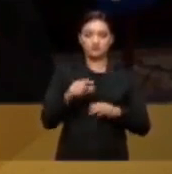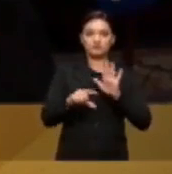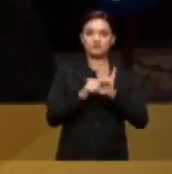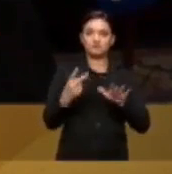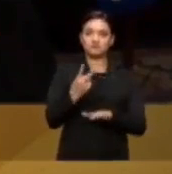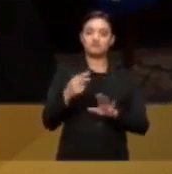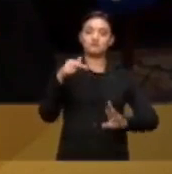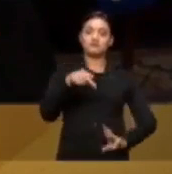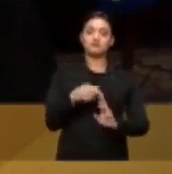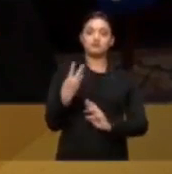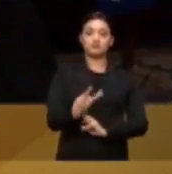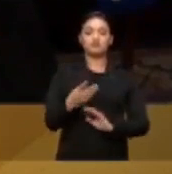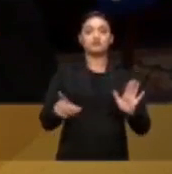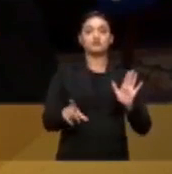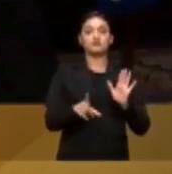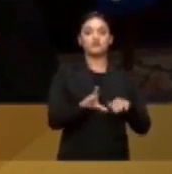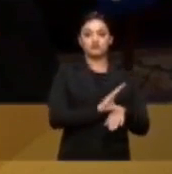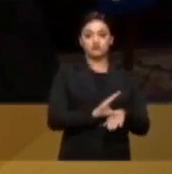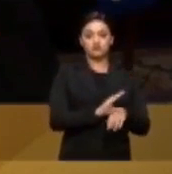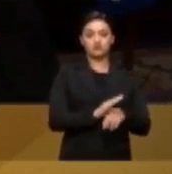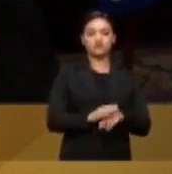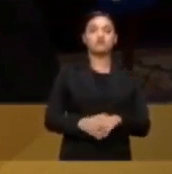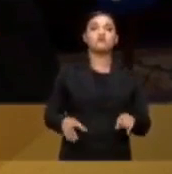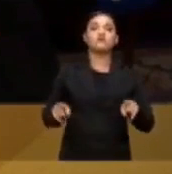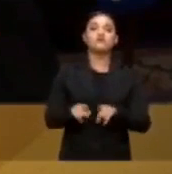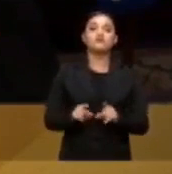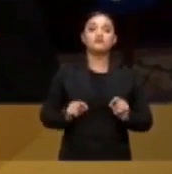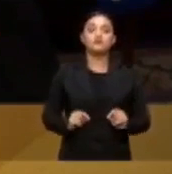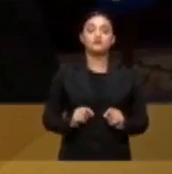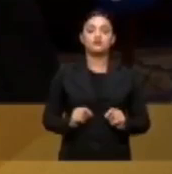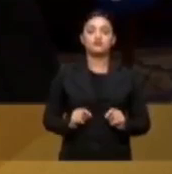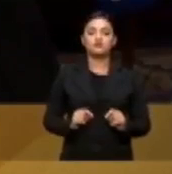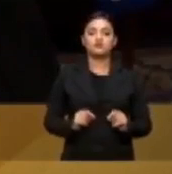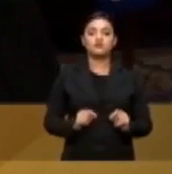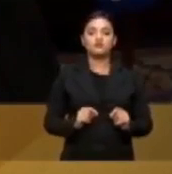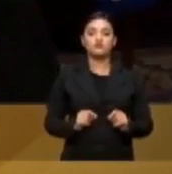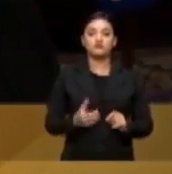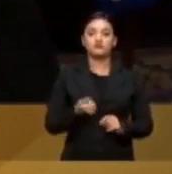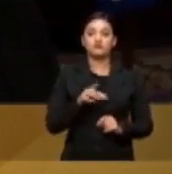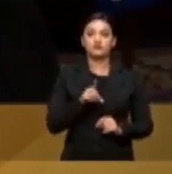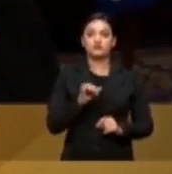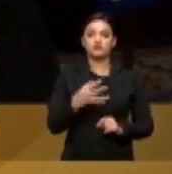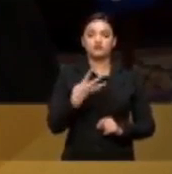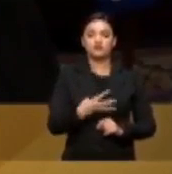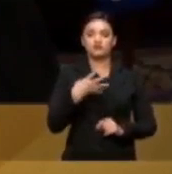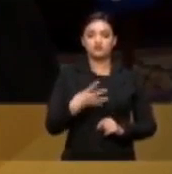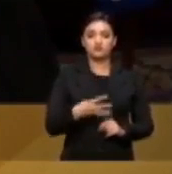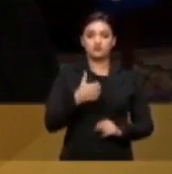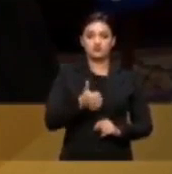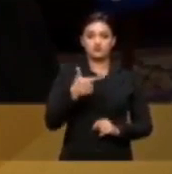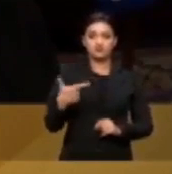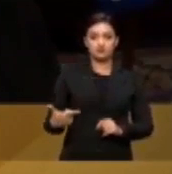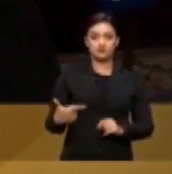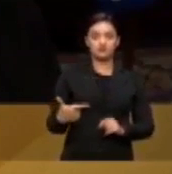2º, inciso 3º, da Lei Maior. Assim também, quanto à ADI 4.412,